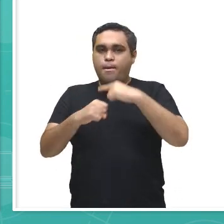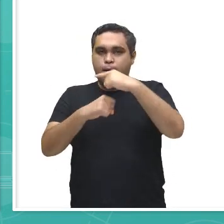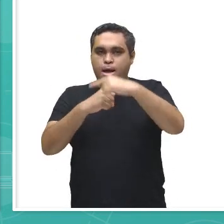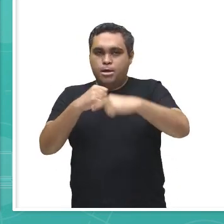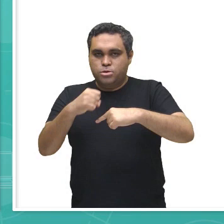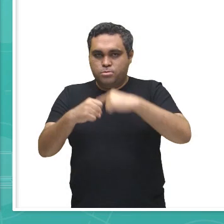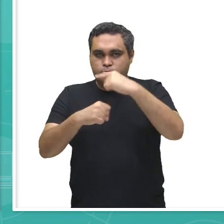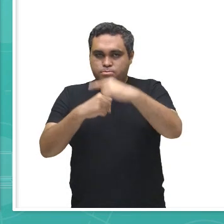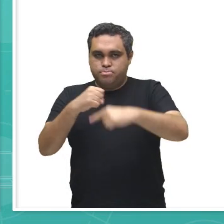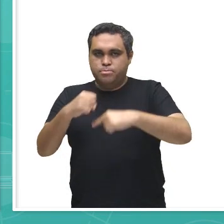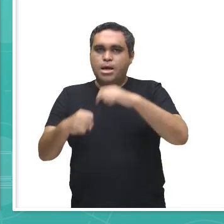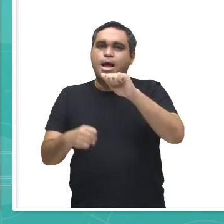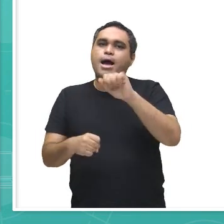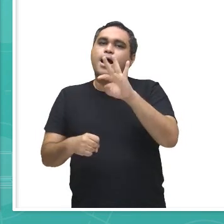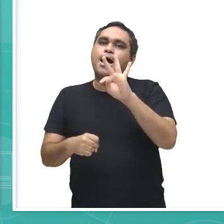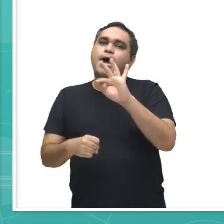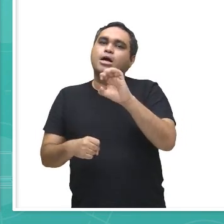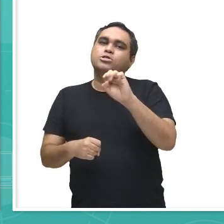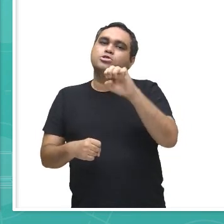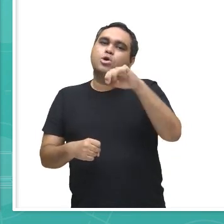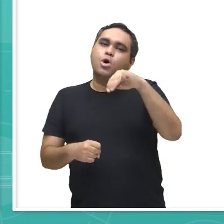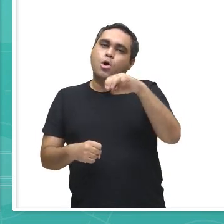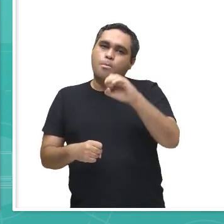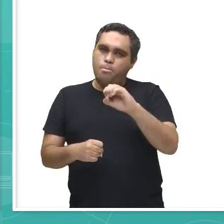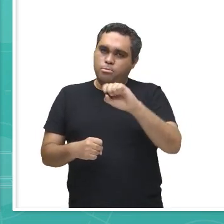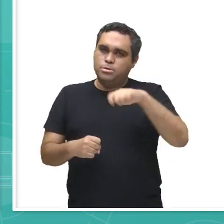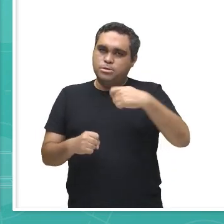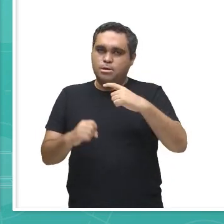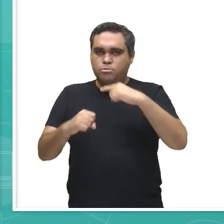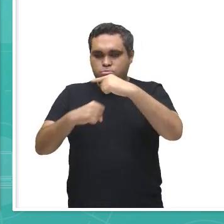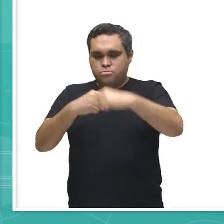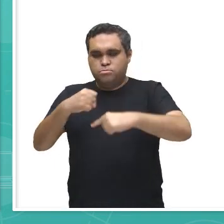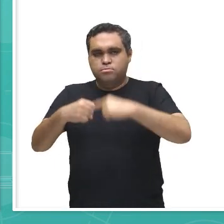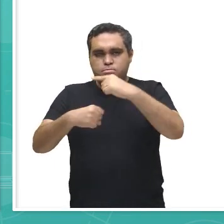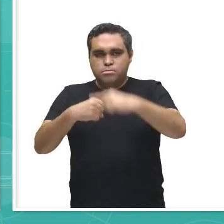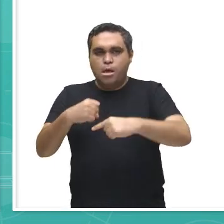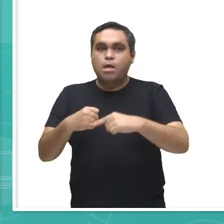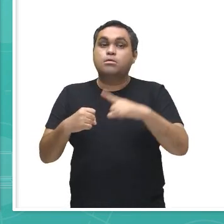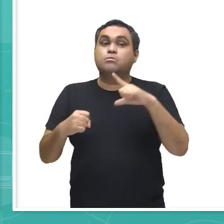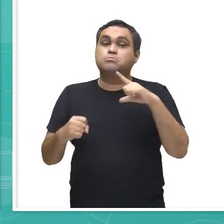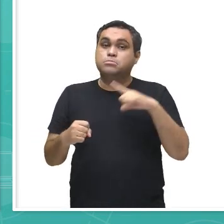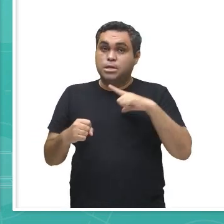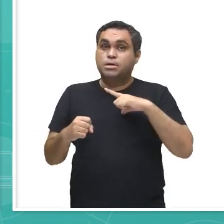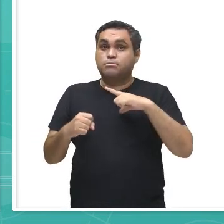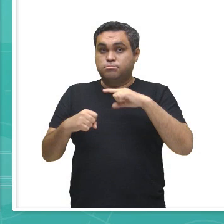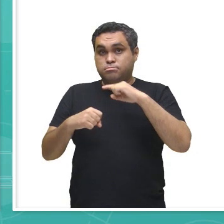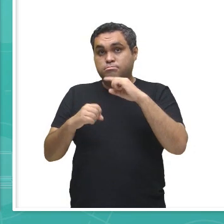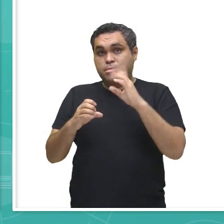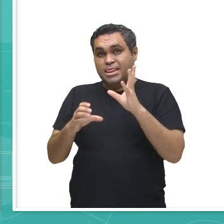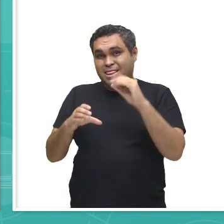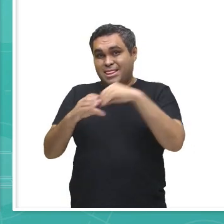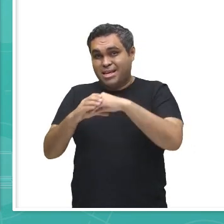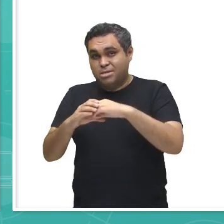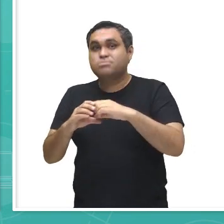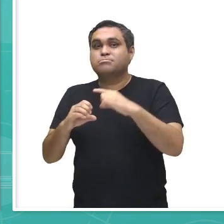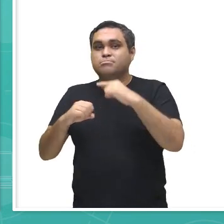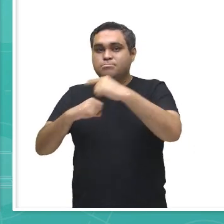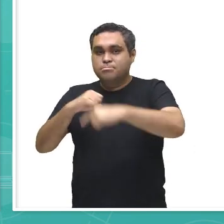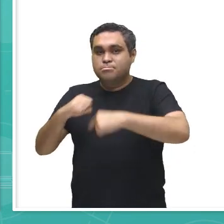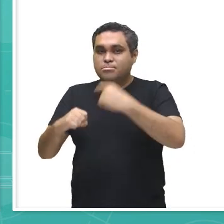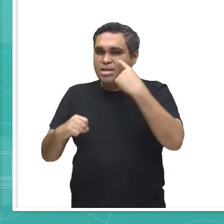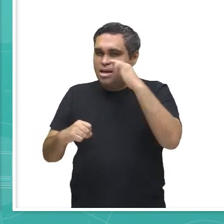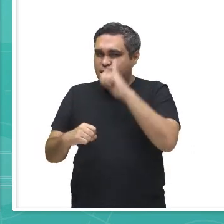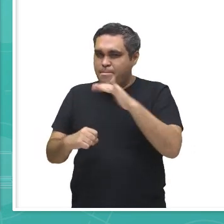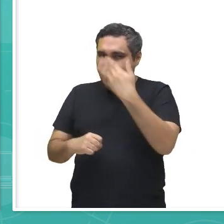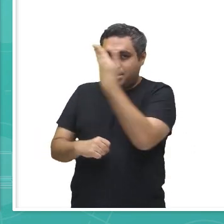né? Então, a matéria é formada por pequenas partes. E aqui a gente tem essa estrutura, que a gente também vai estudar com mais detalhes em